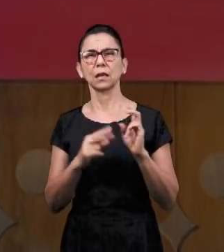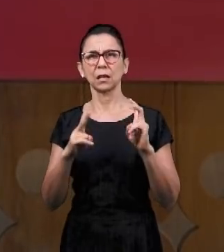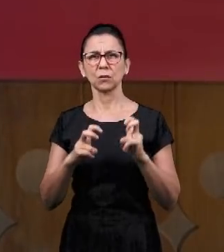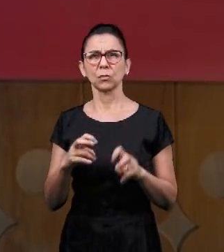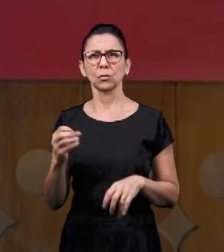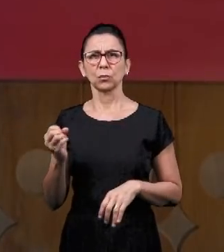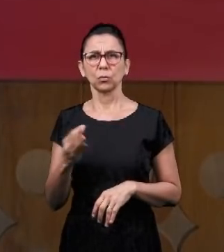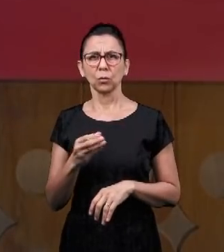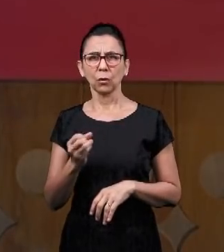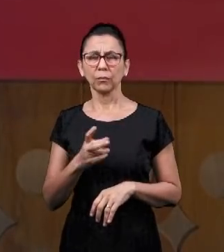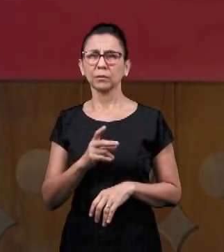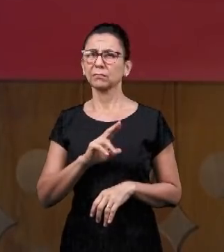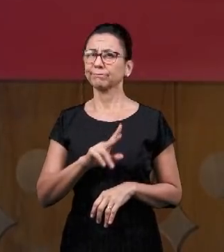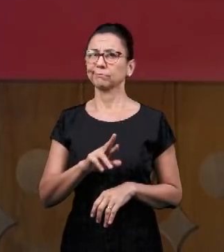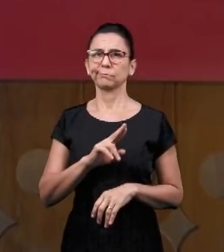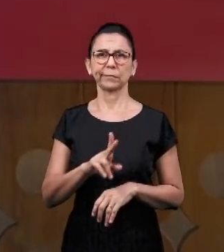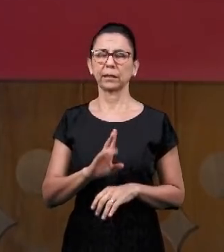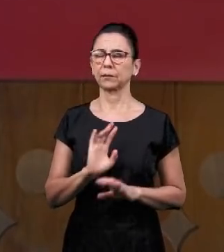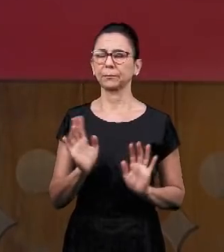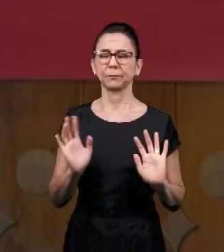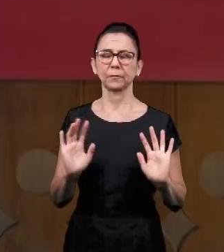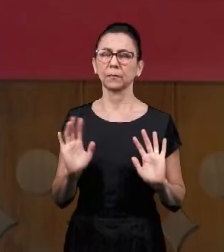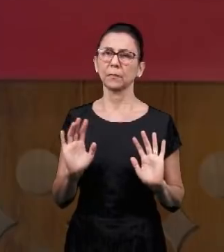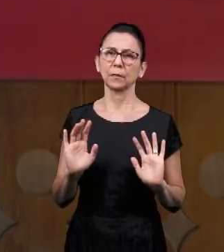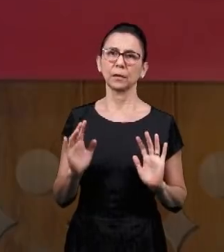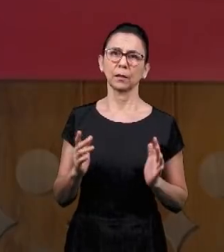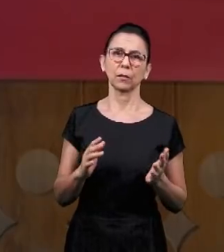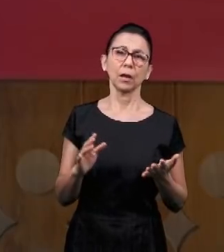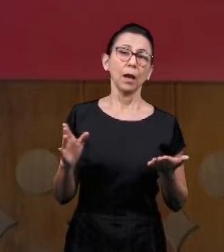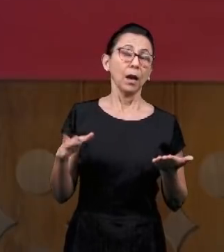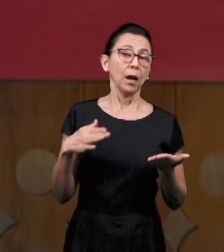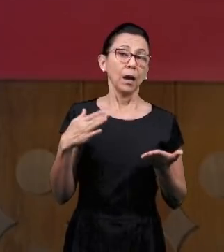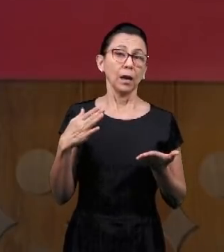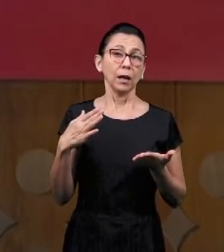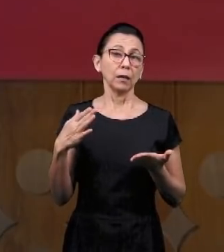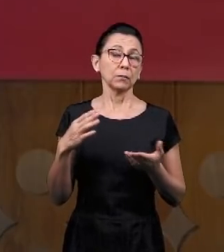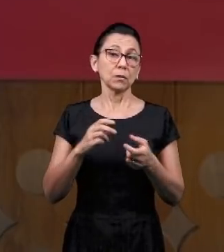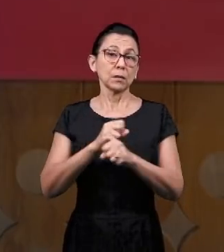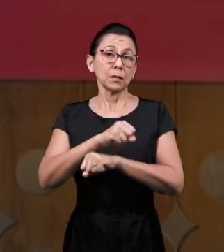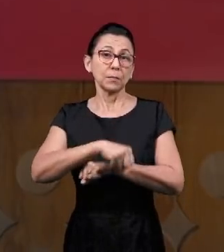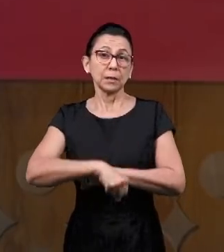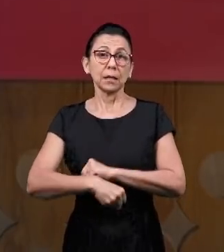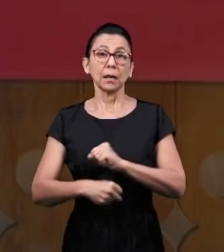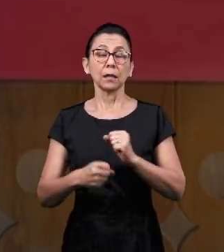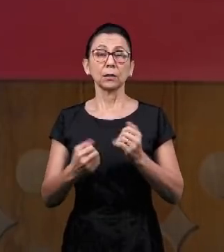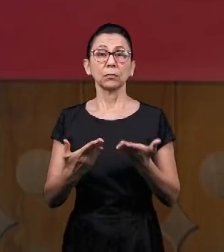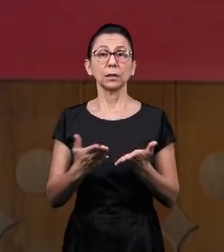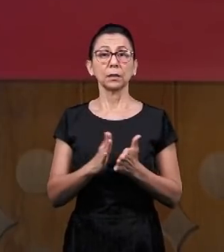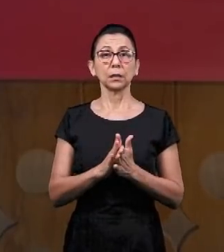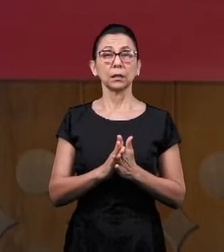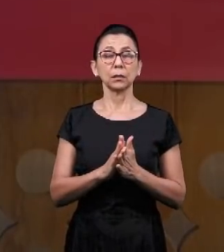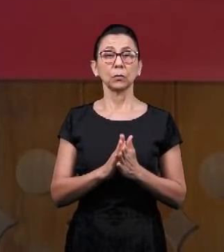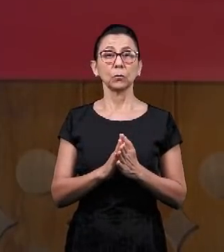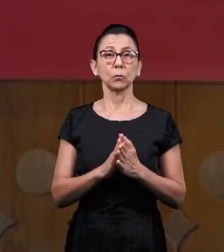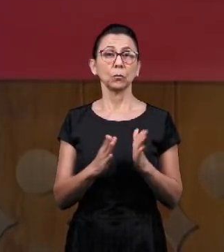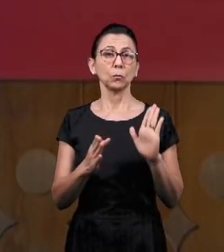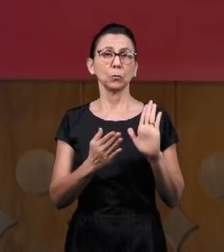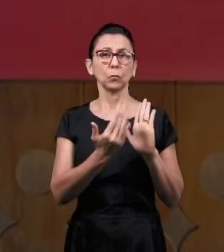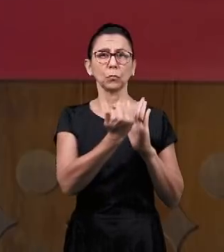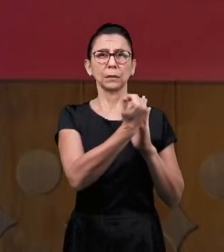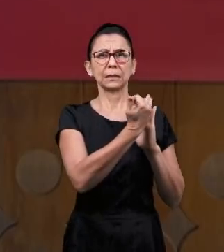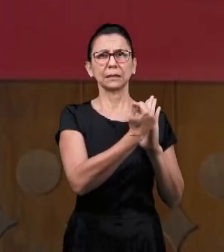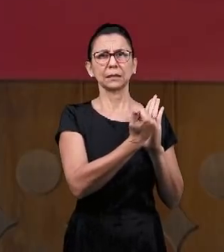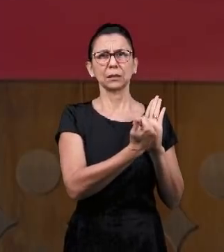ligado a momento, não existe nada disso. Nós estamos fazendo aquilo, o seminário tem uma linha, que não depende de nada,